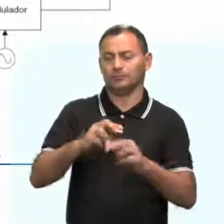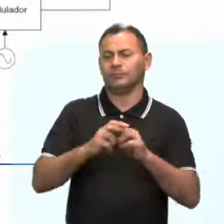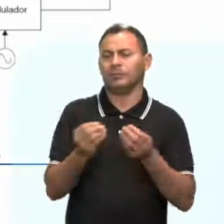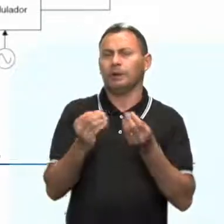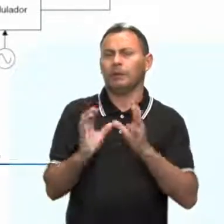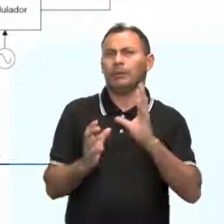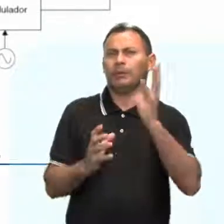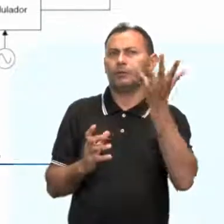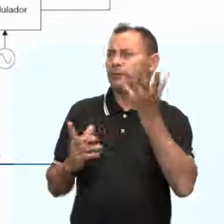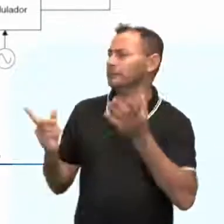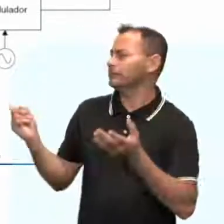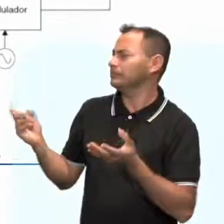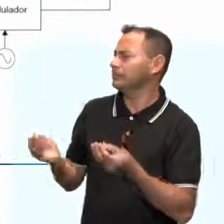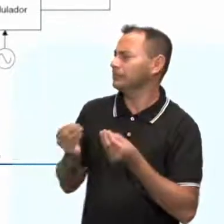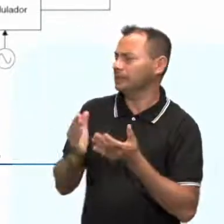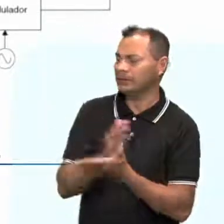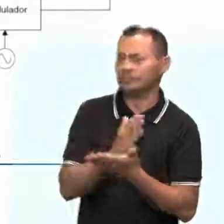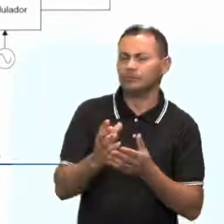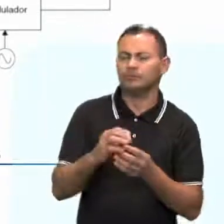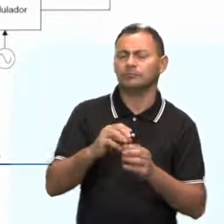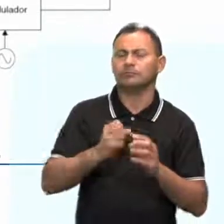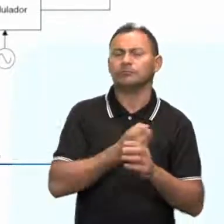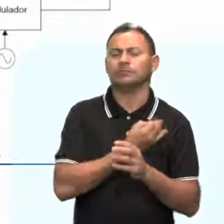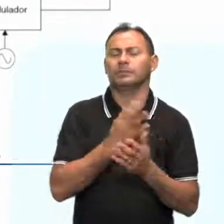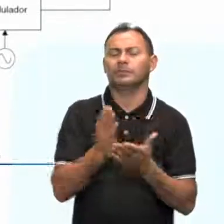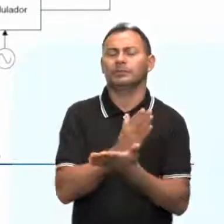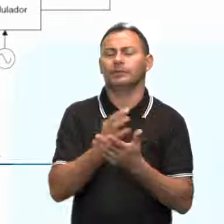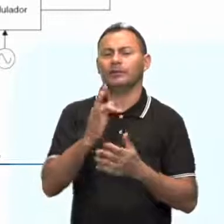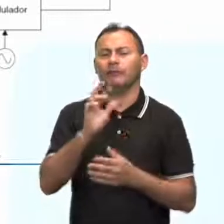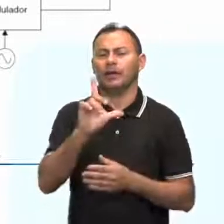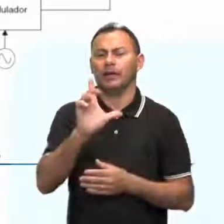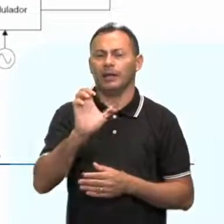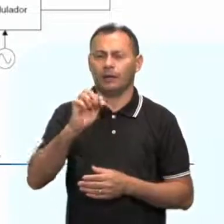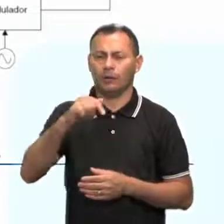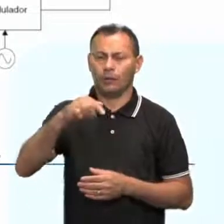que funciona essa multiplexação por divisão de frequência?